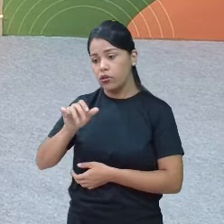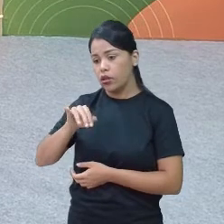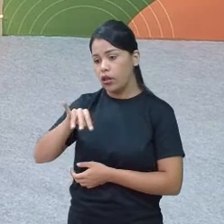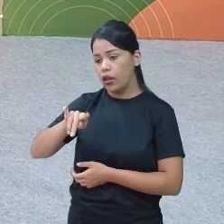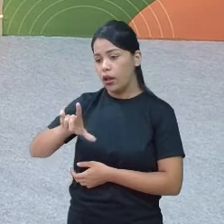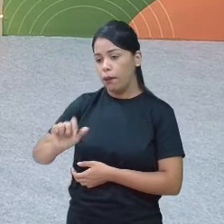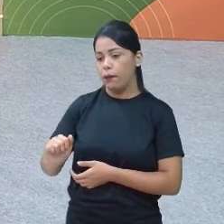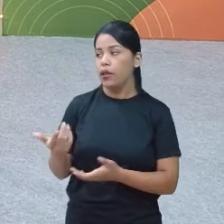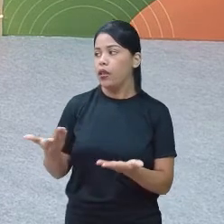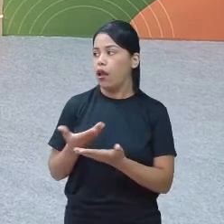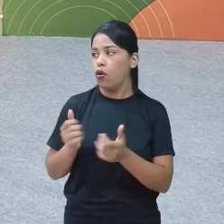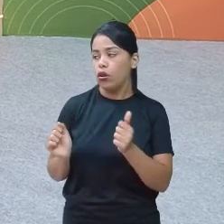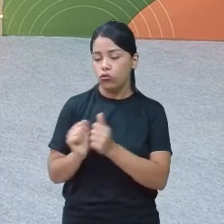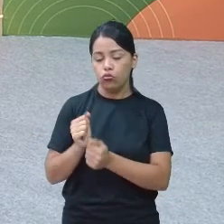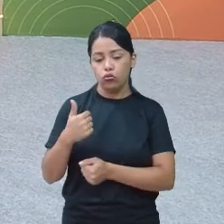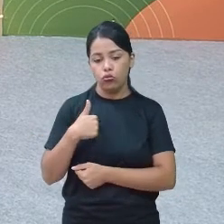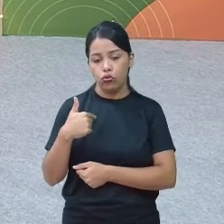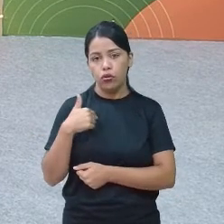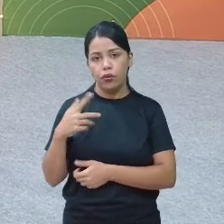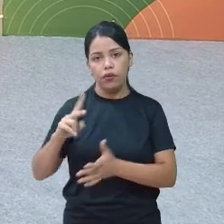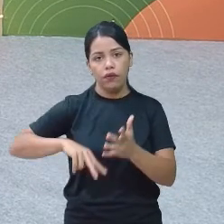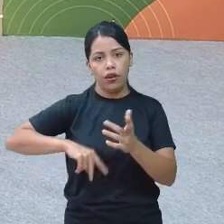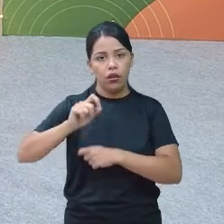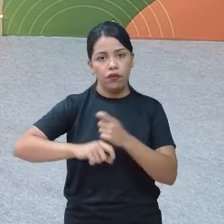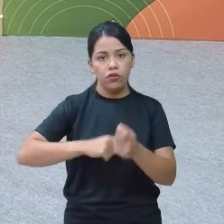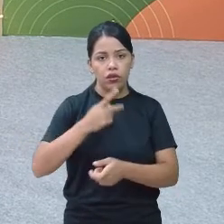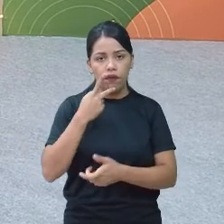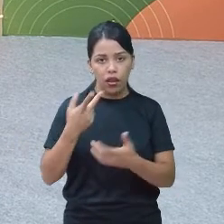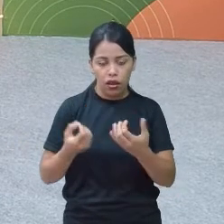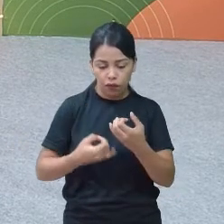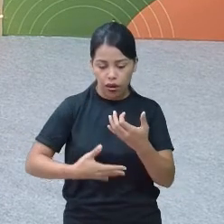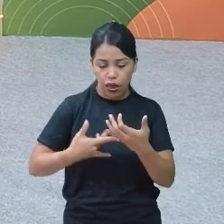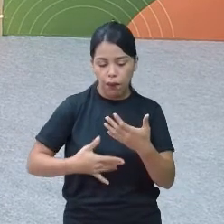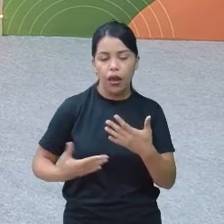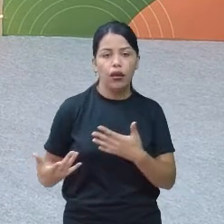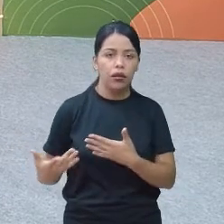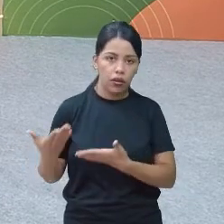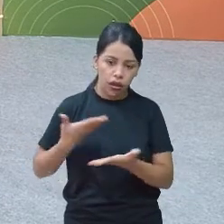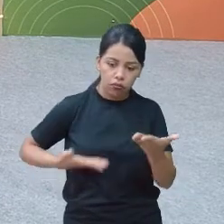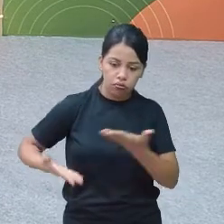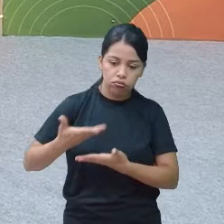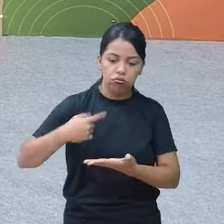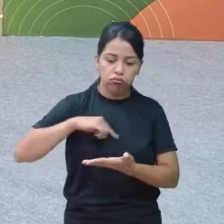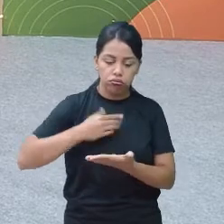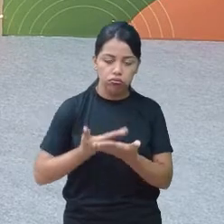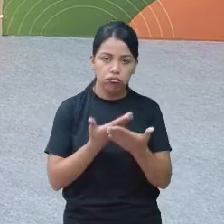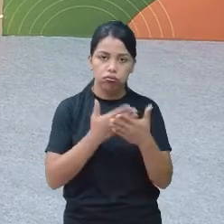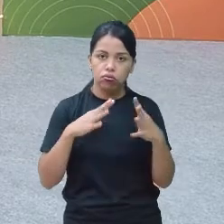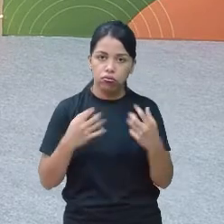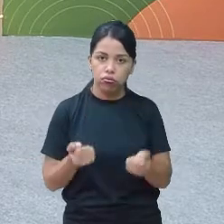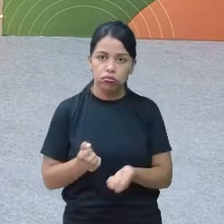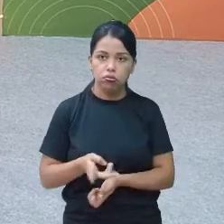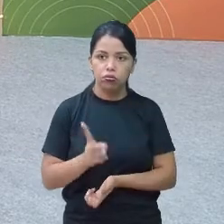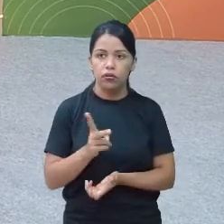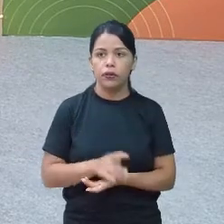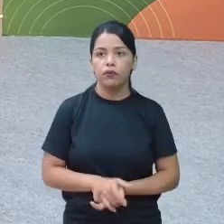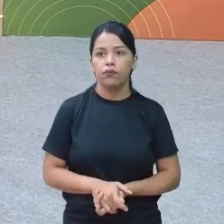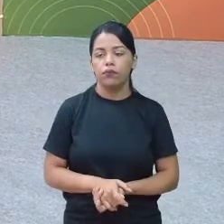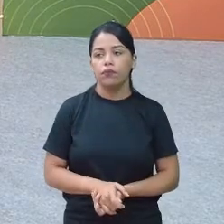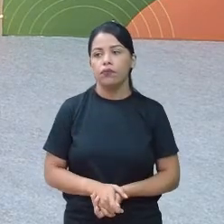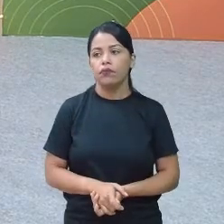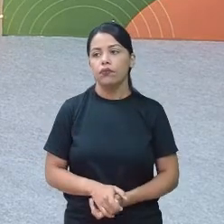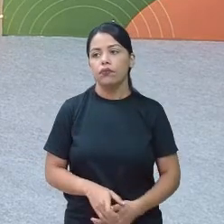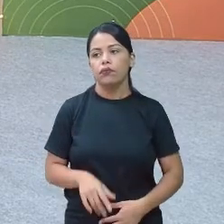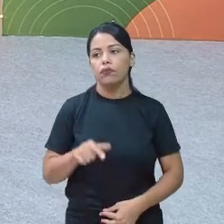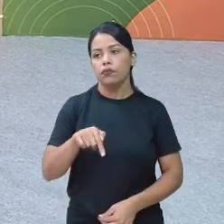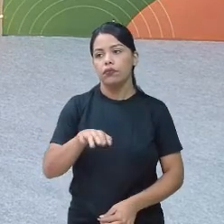ela vai ler o que você disser e vai comentar aqui na nossa aula, tá certo? Então, vamos continuar. O